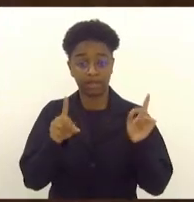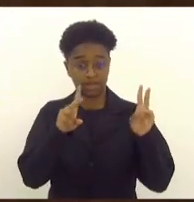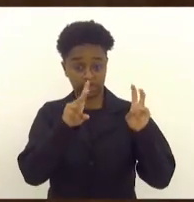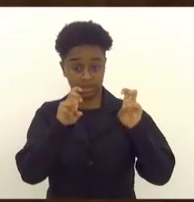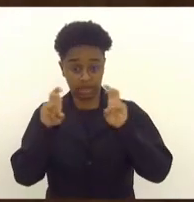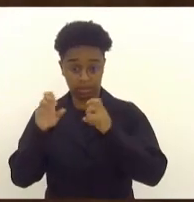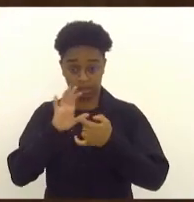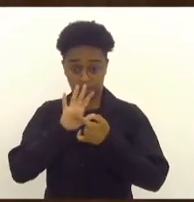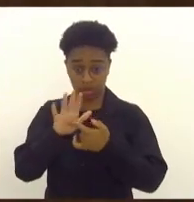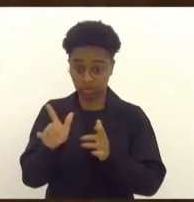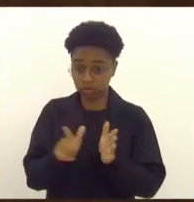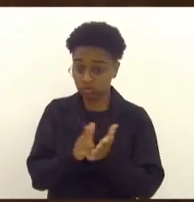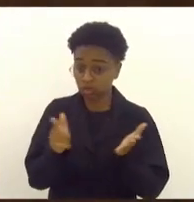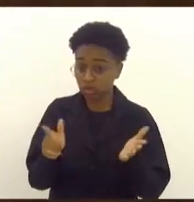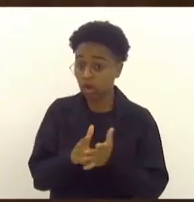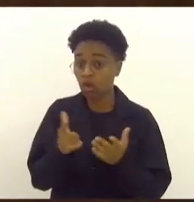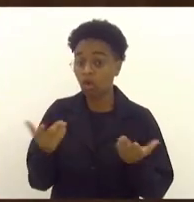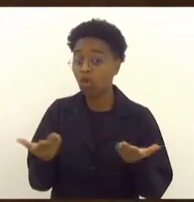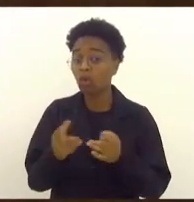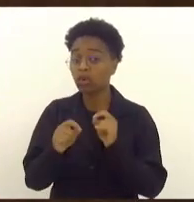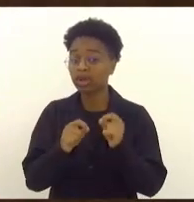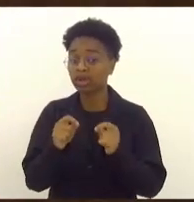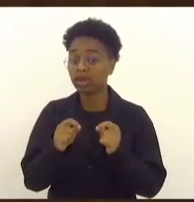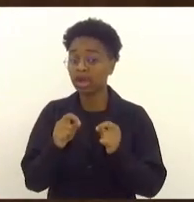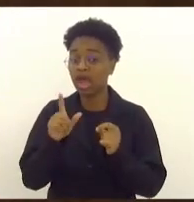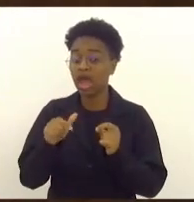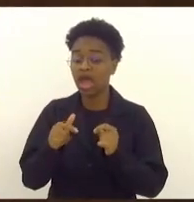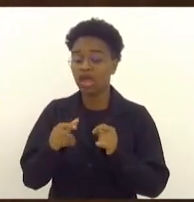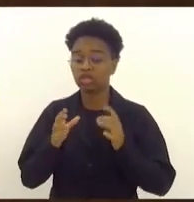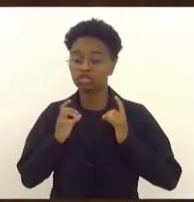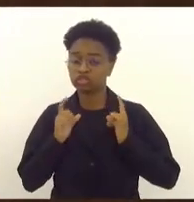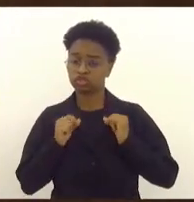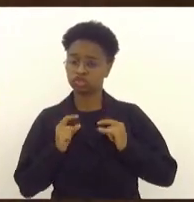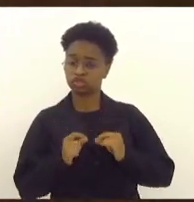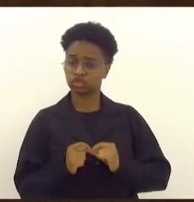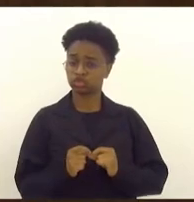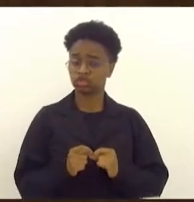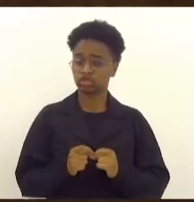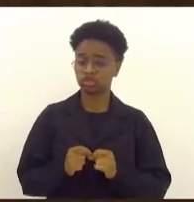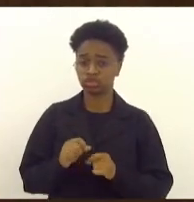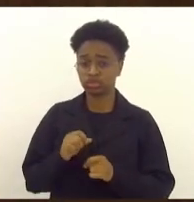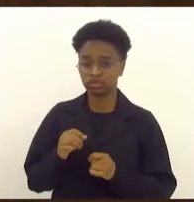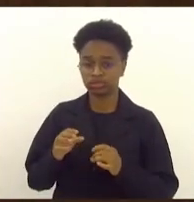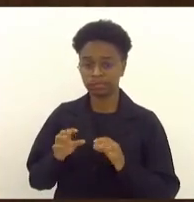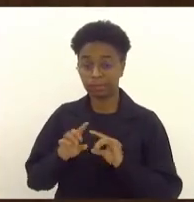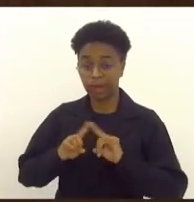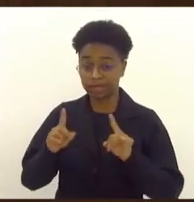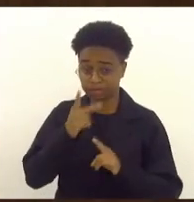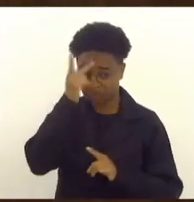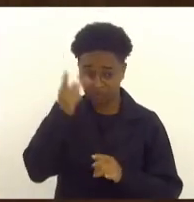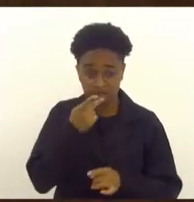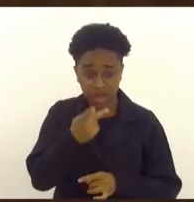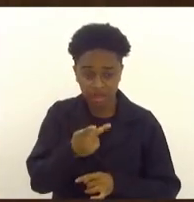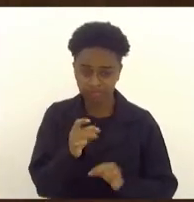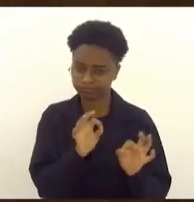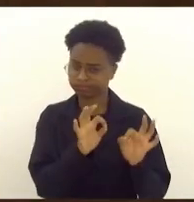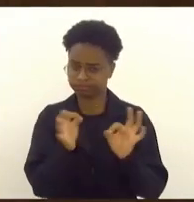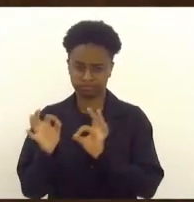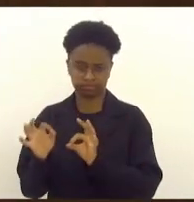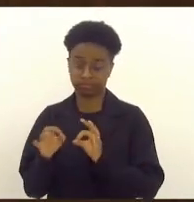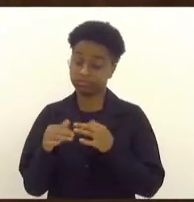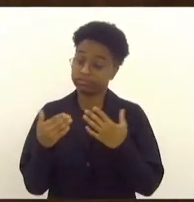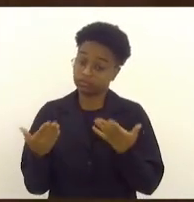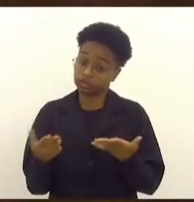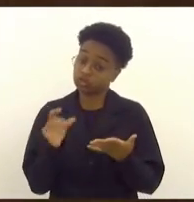jornais de hoje são joias e também não vi ninguém falar sobre jóias só para